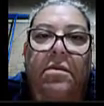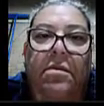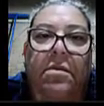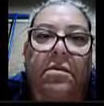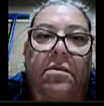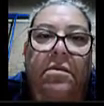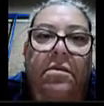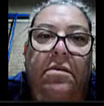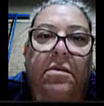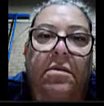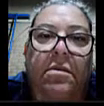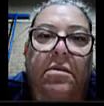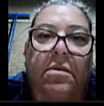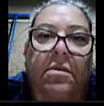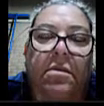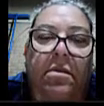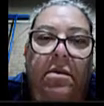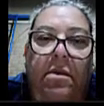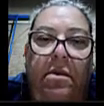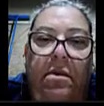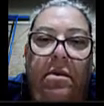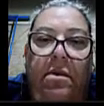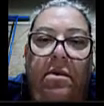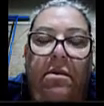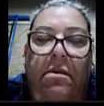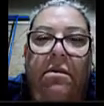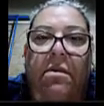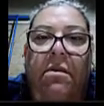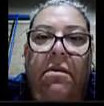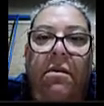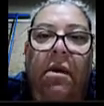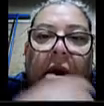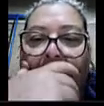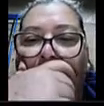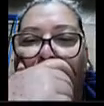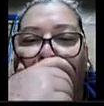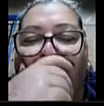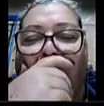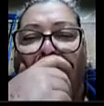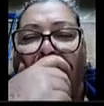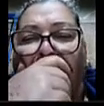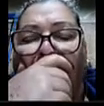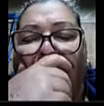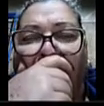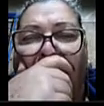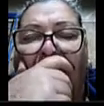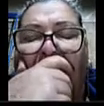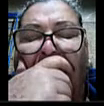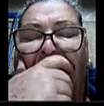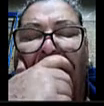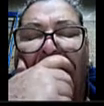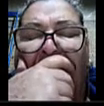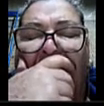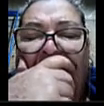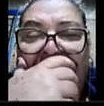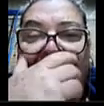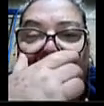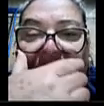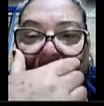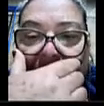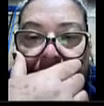falando da área, né? Os próprios professores, às vezes, podem estudar alguns assuntos e ministrar em aulas,